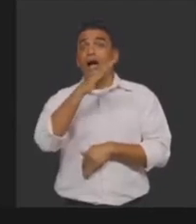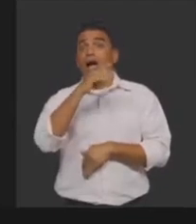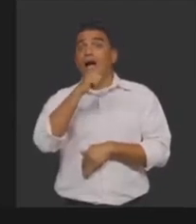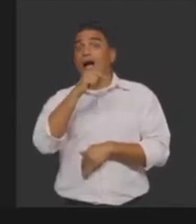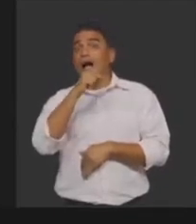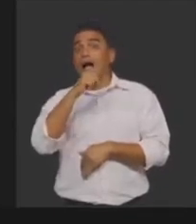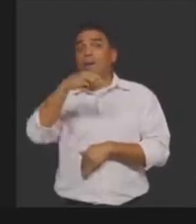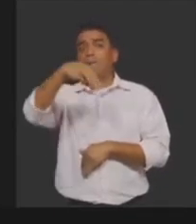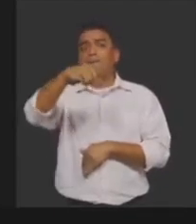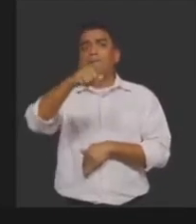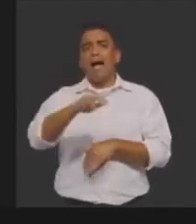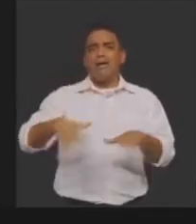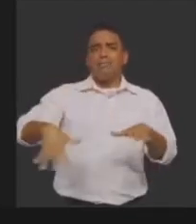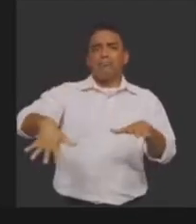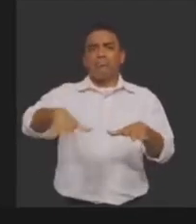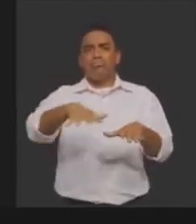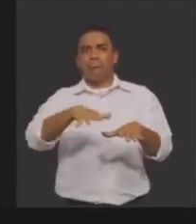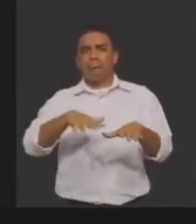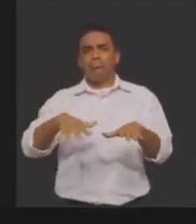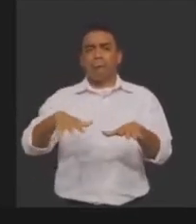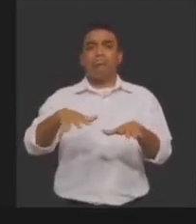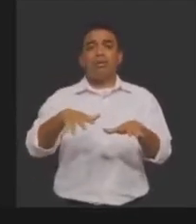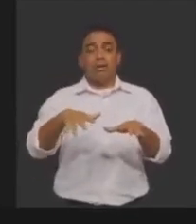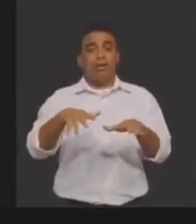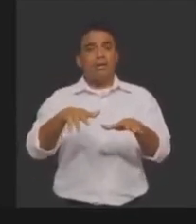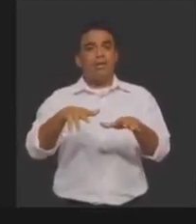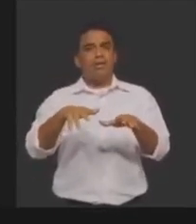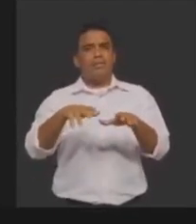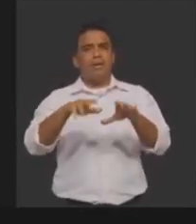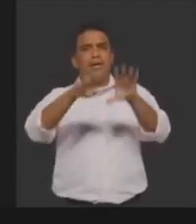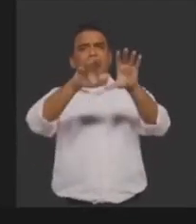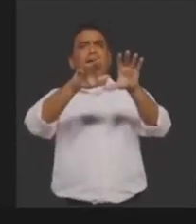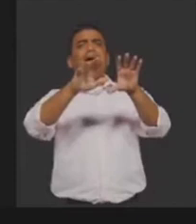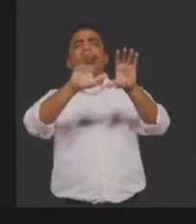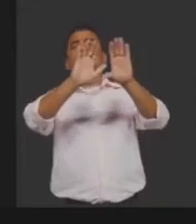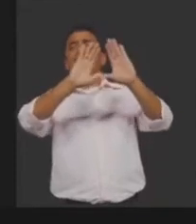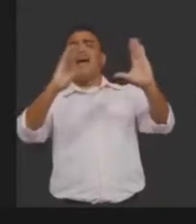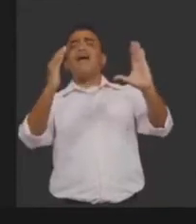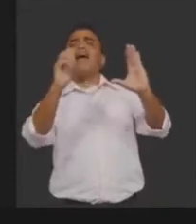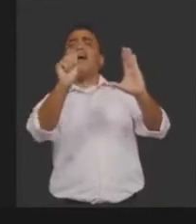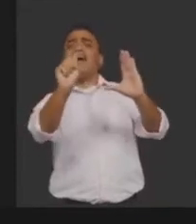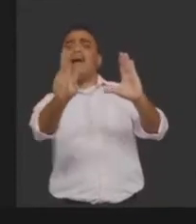clima, nós temos massas de ar, nós temos latitude,